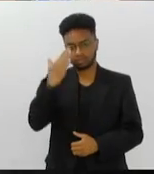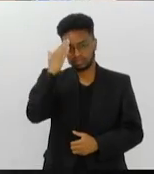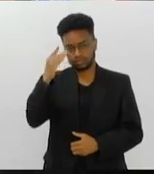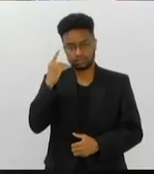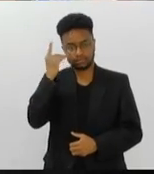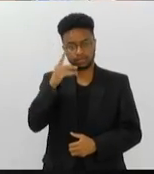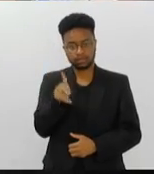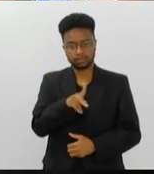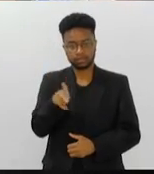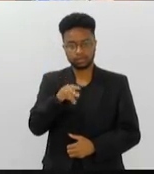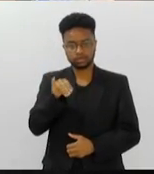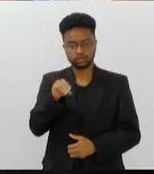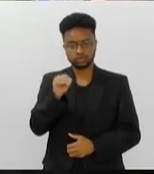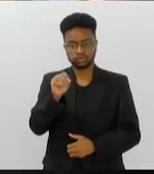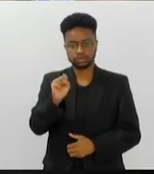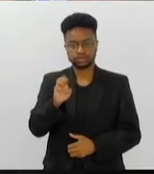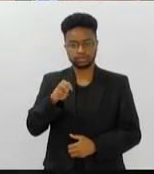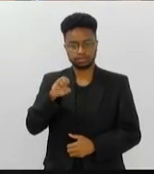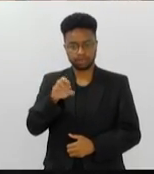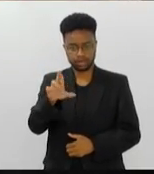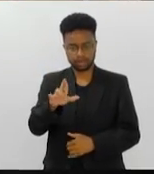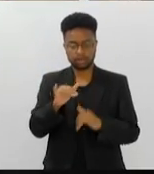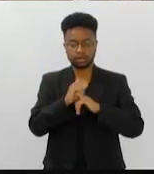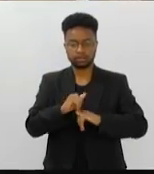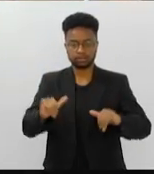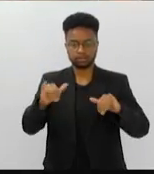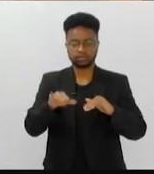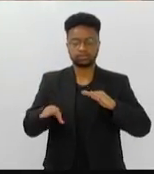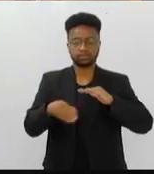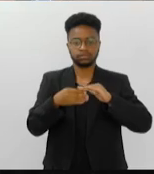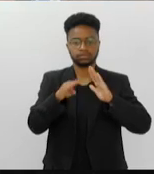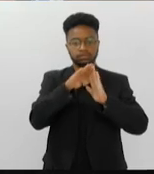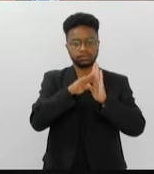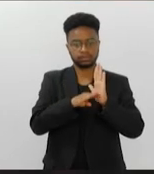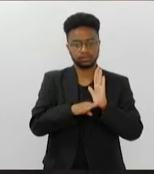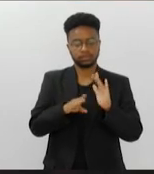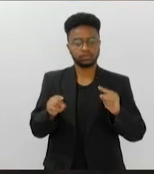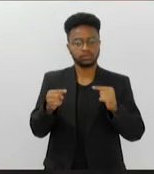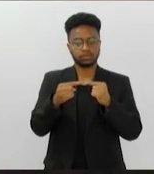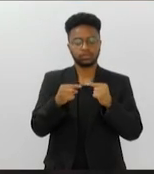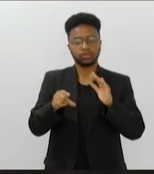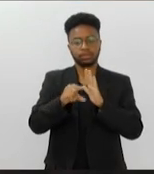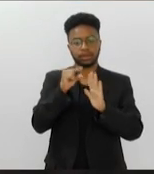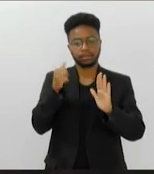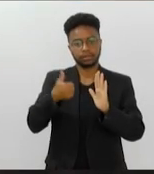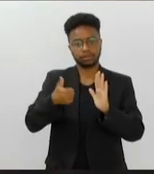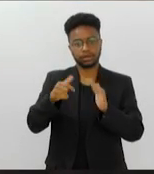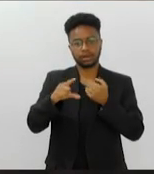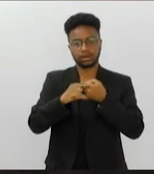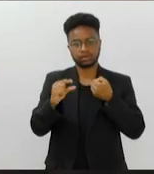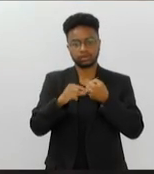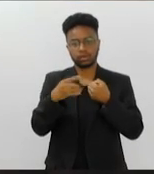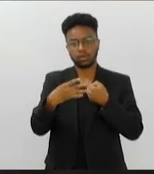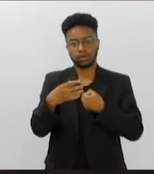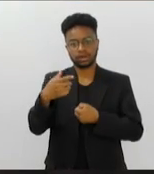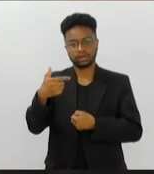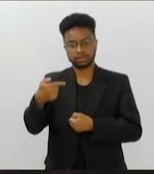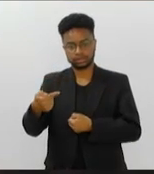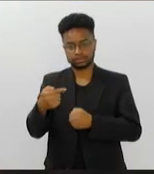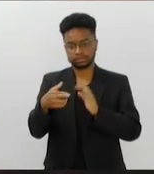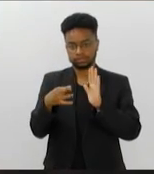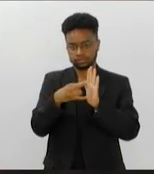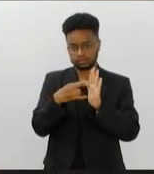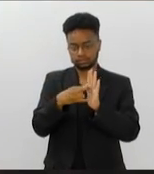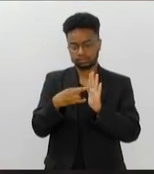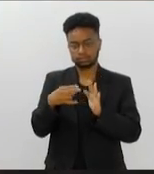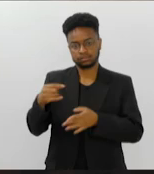deputado professor Josemar. Anuncio, incluídos na ordem do dia, de acordo com o parágrafo 1º do artigo 47 do Regimento Interno,